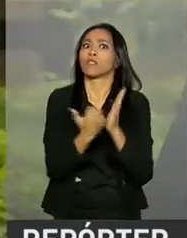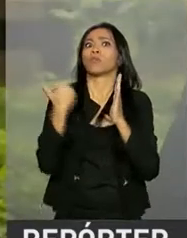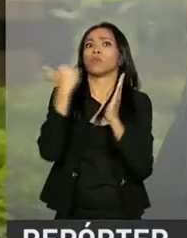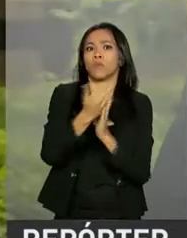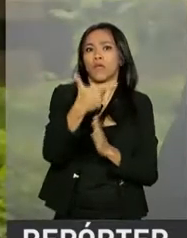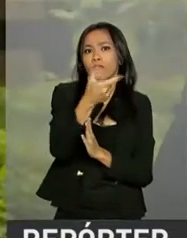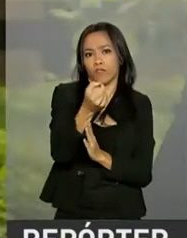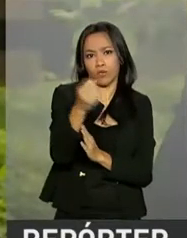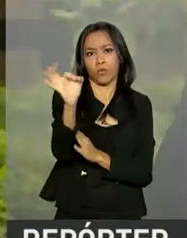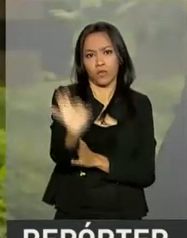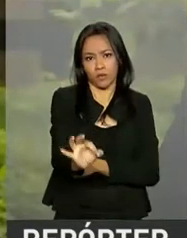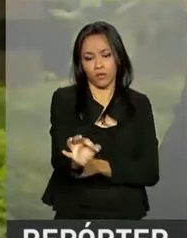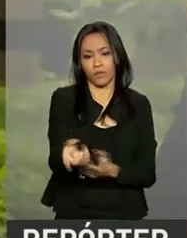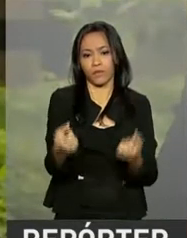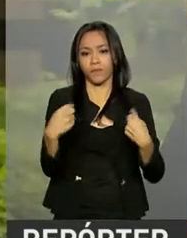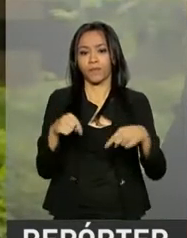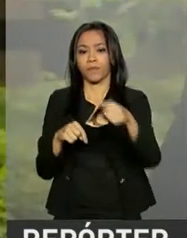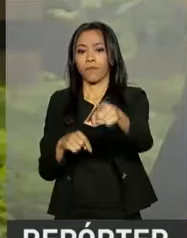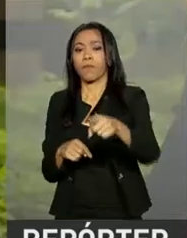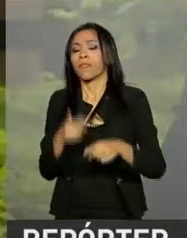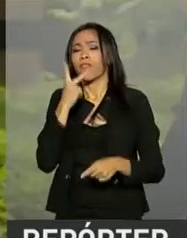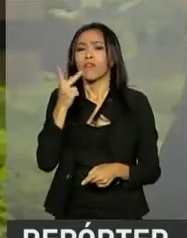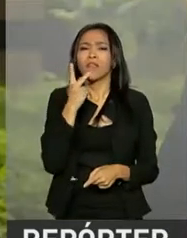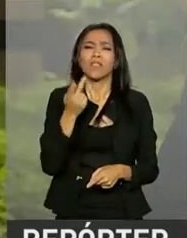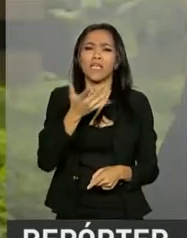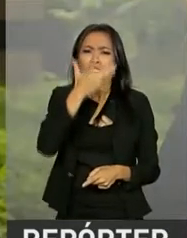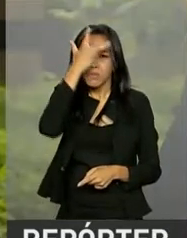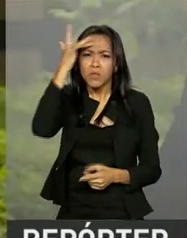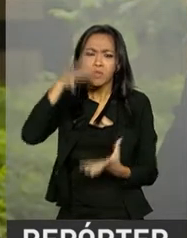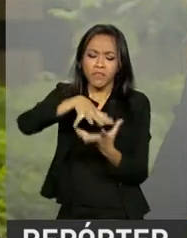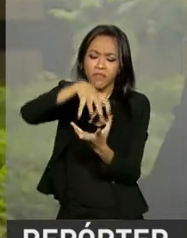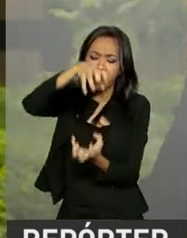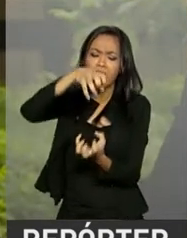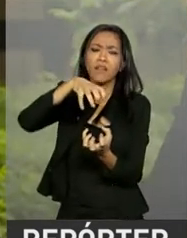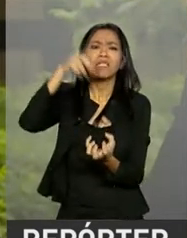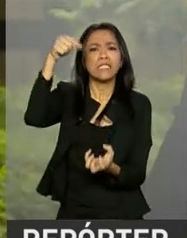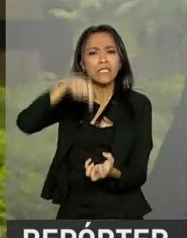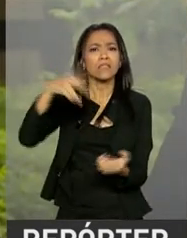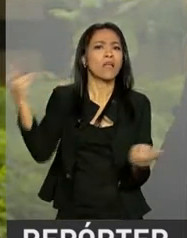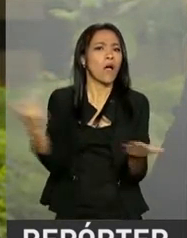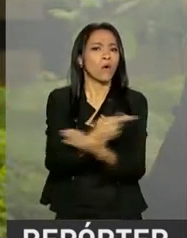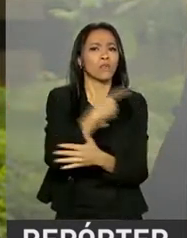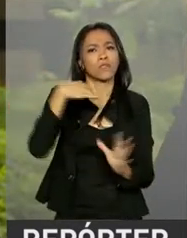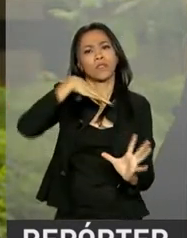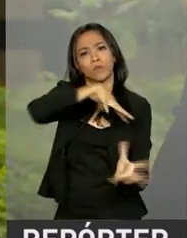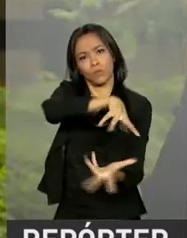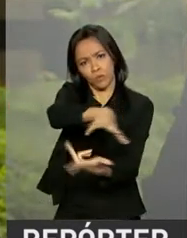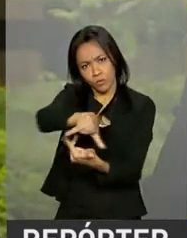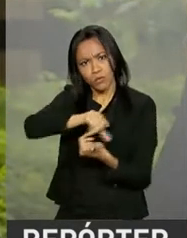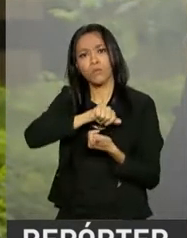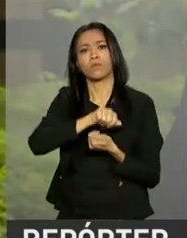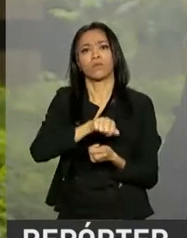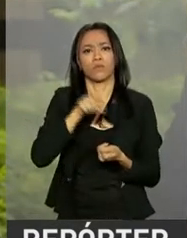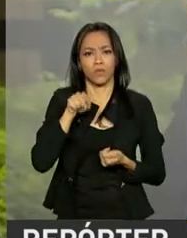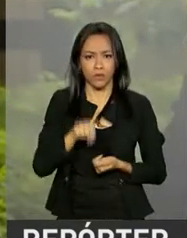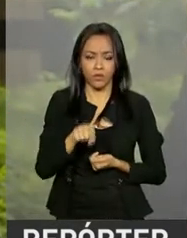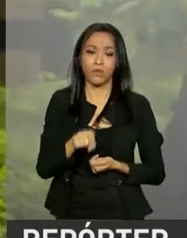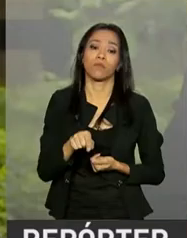O processo de envelhecimento é um processo global. Isso tem provocado uma onda de reforma de previdência no mundo